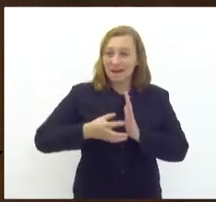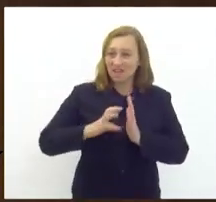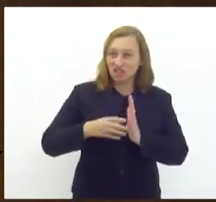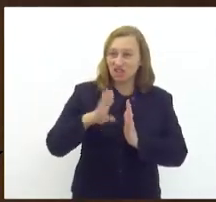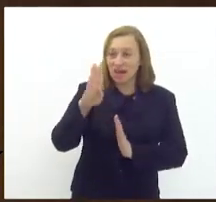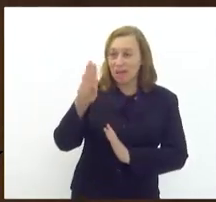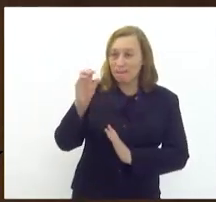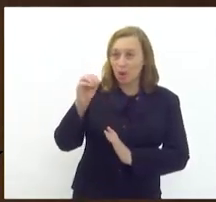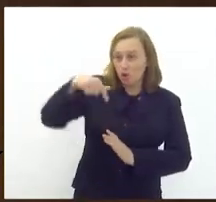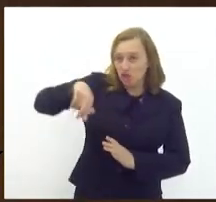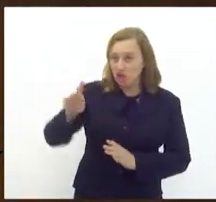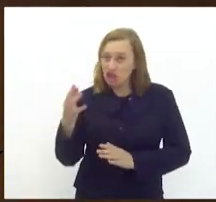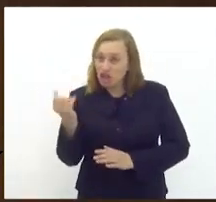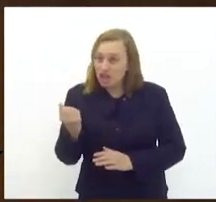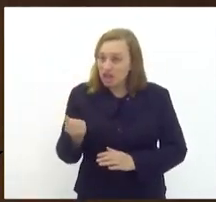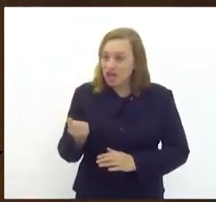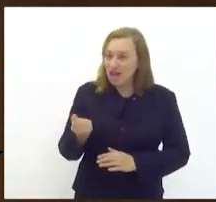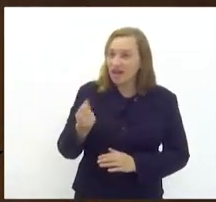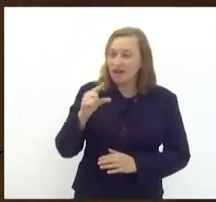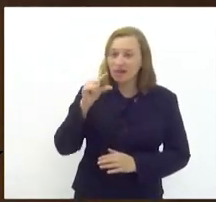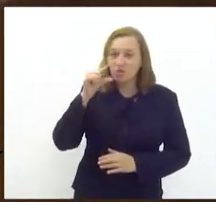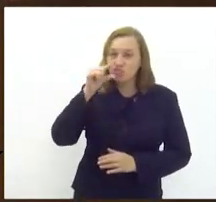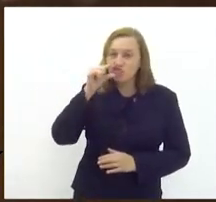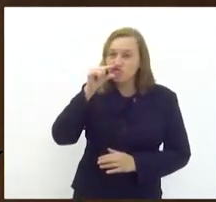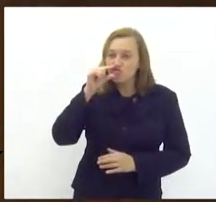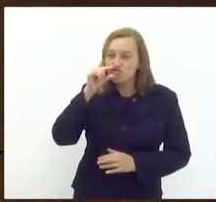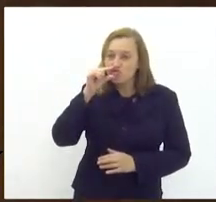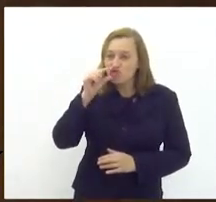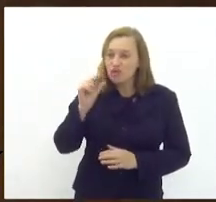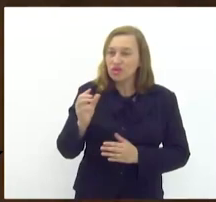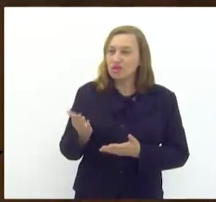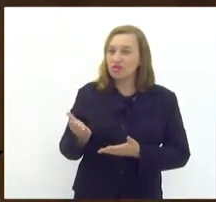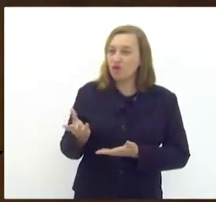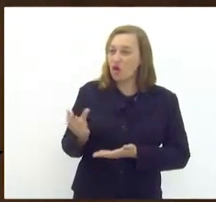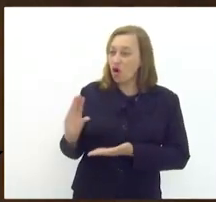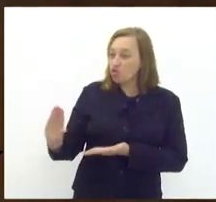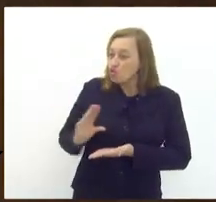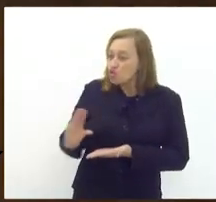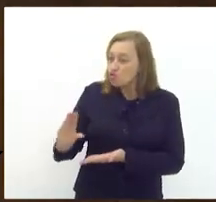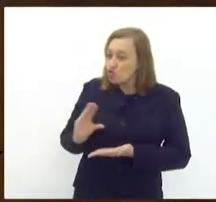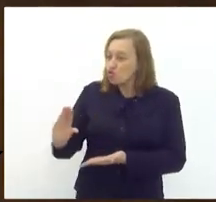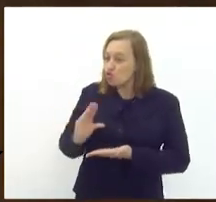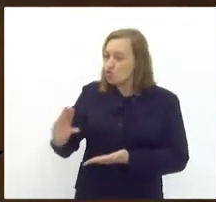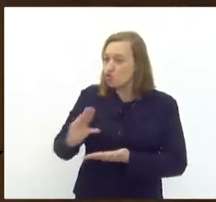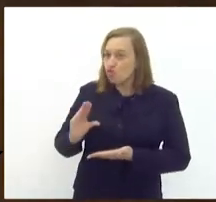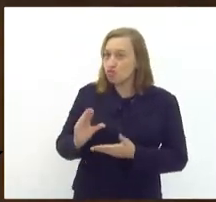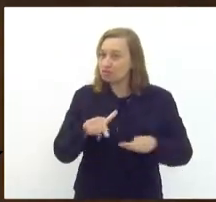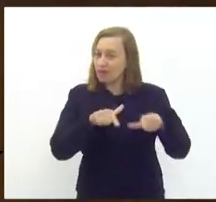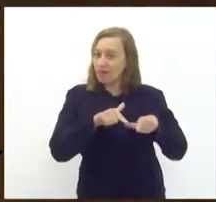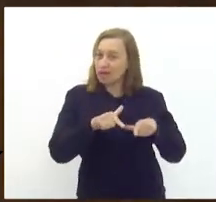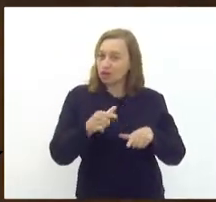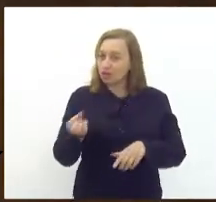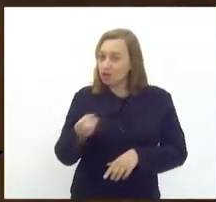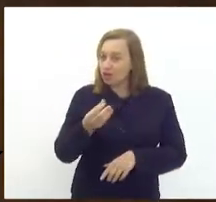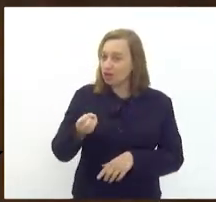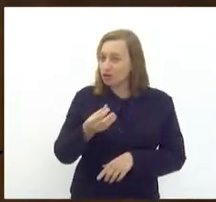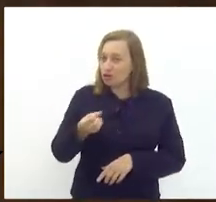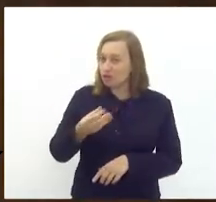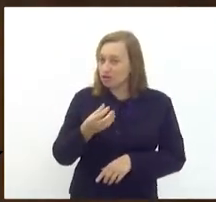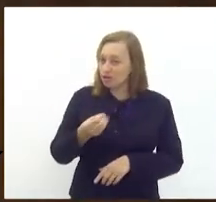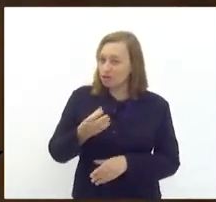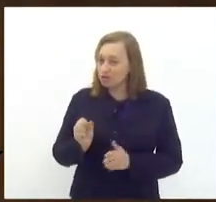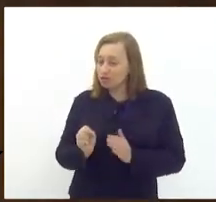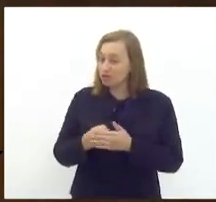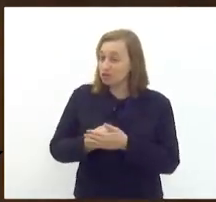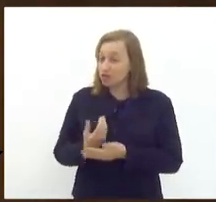que foi lá mamar na tetinha do Eduardo Paes arrumou um carguinho ali arrumou uma secretariazinha ali o partido